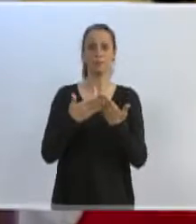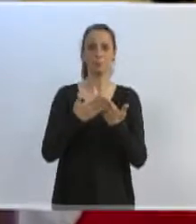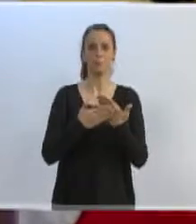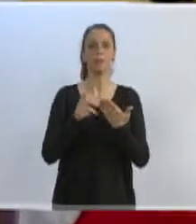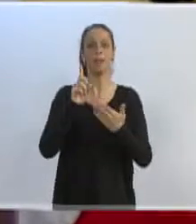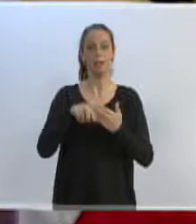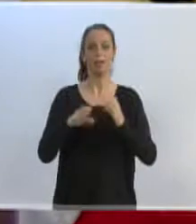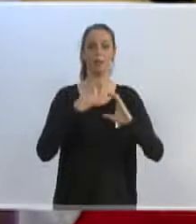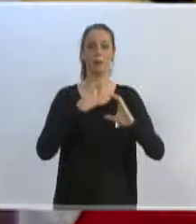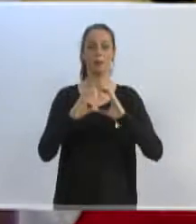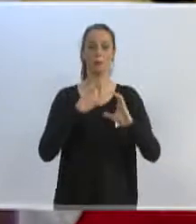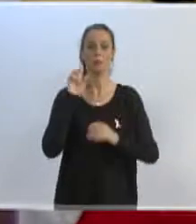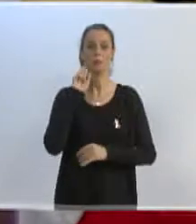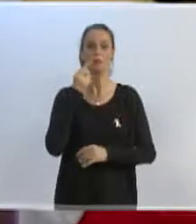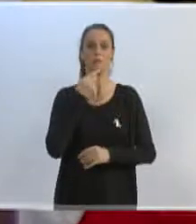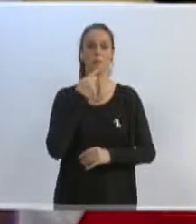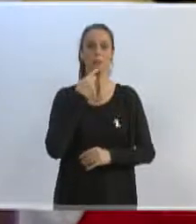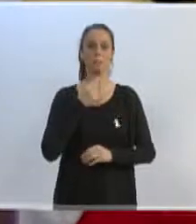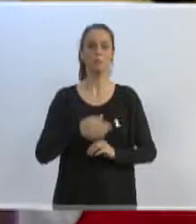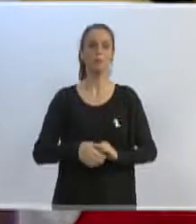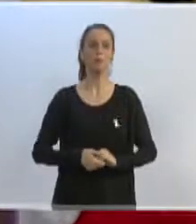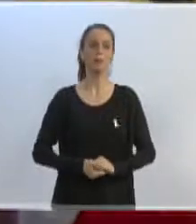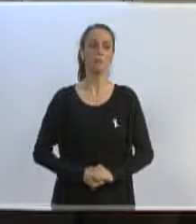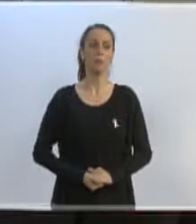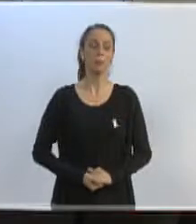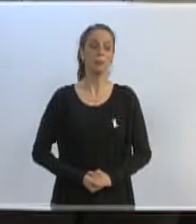surdo. Muito obrigada.